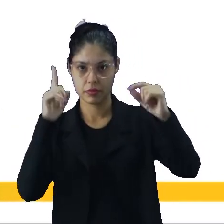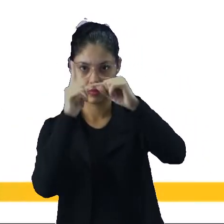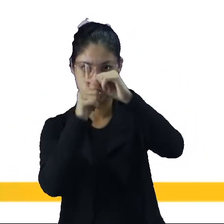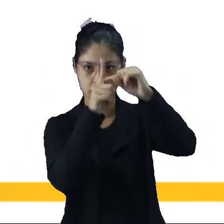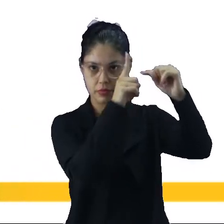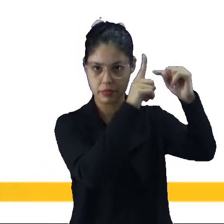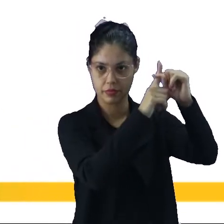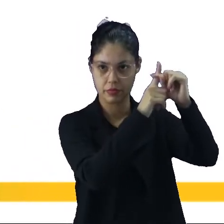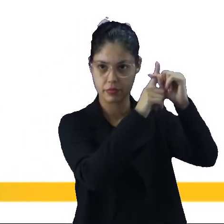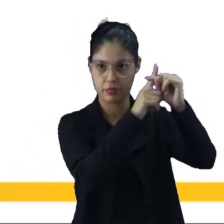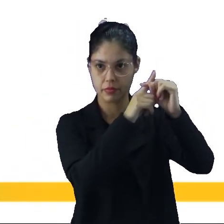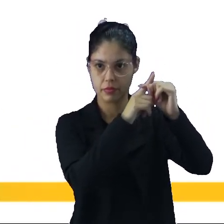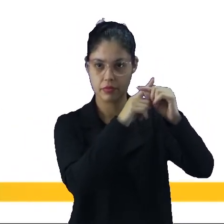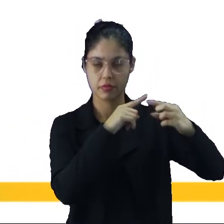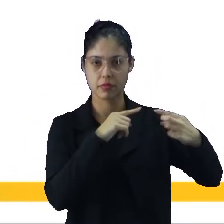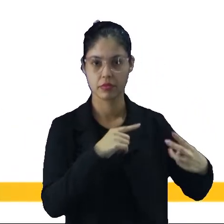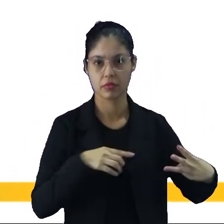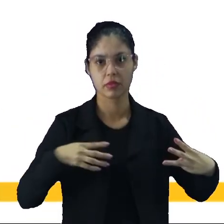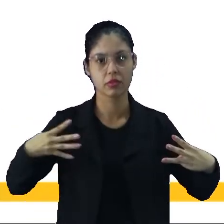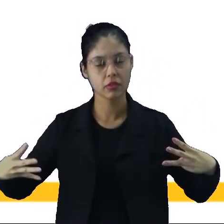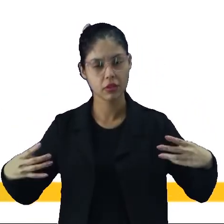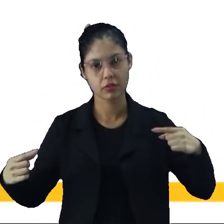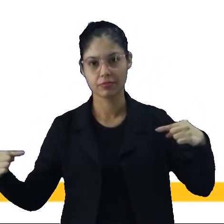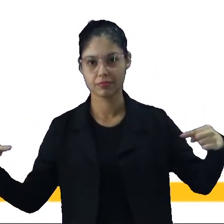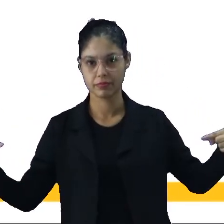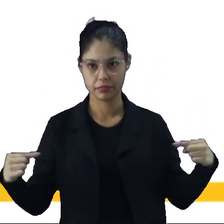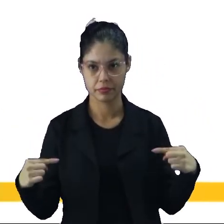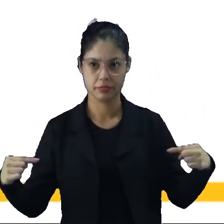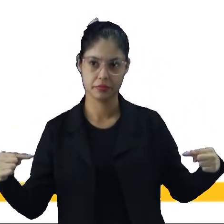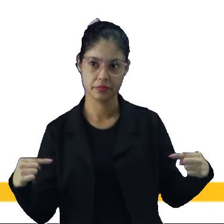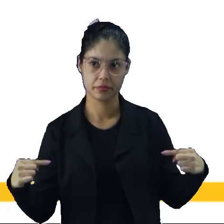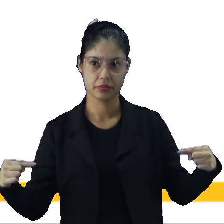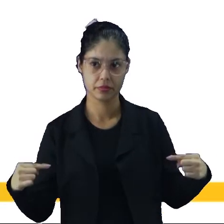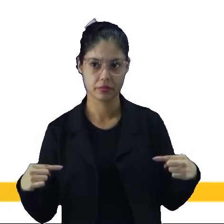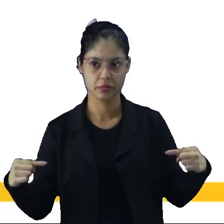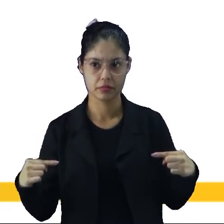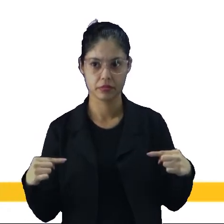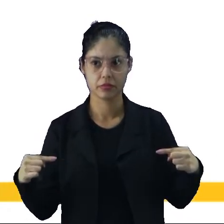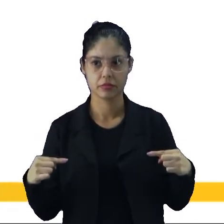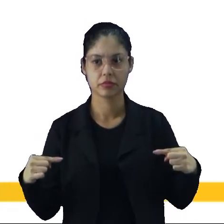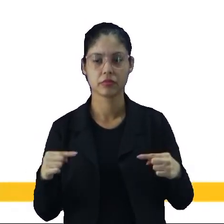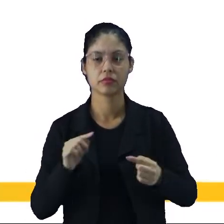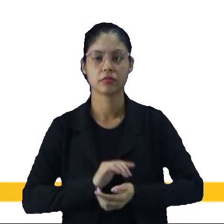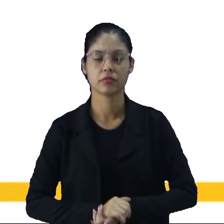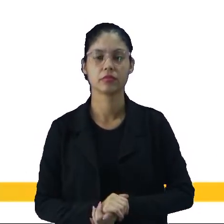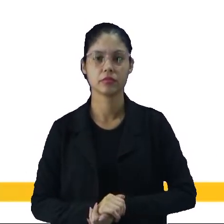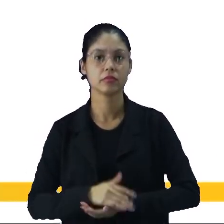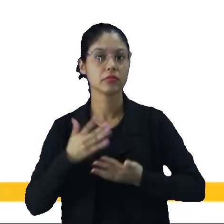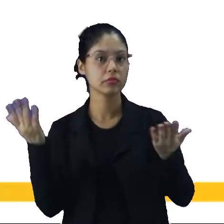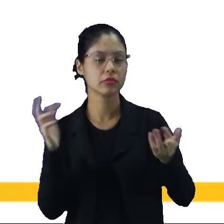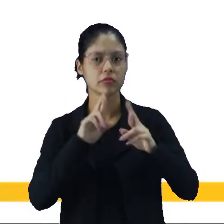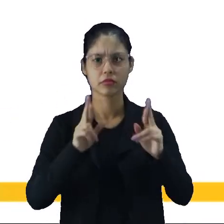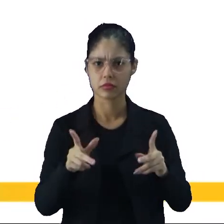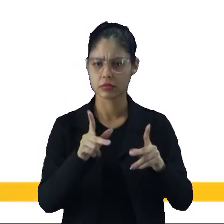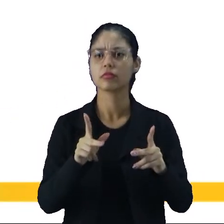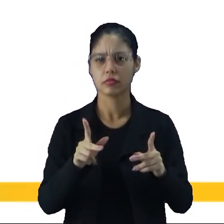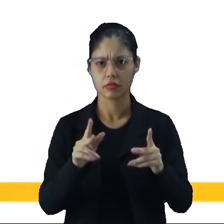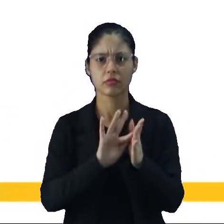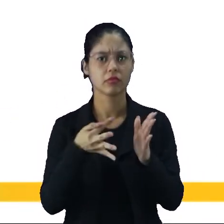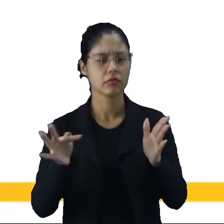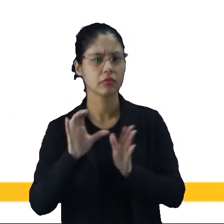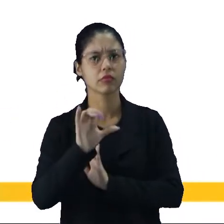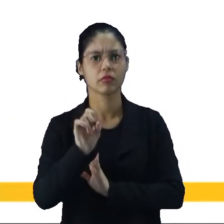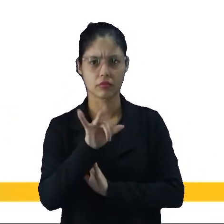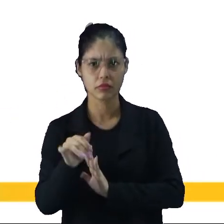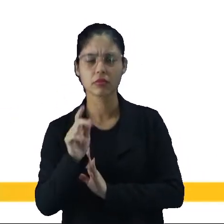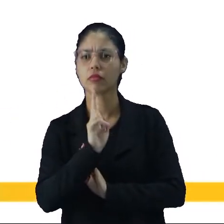positiva. No terceiro e no quarto quadrante, ela tem sinal o quê? Negativo. Então, diferentemente da função